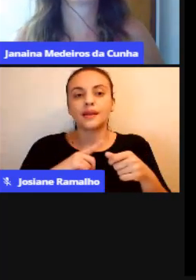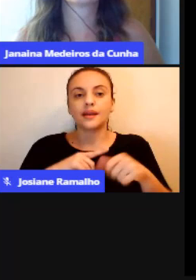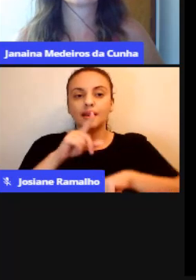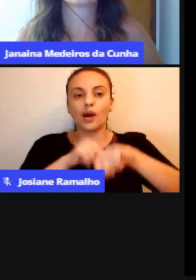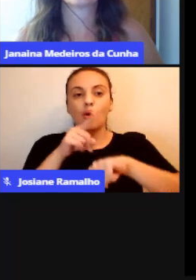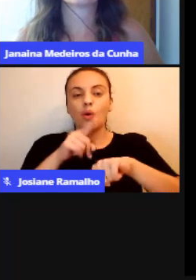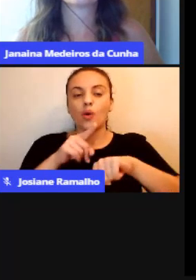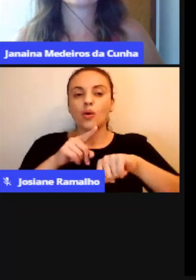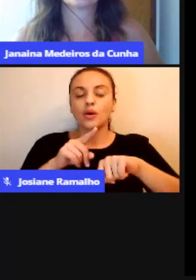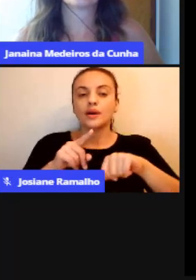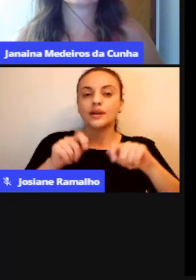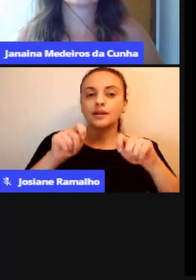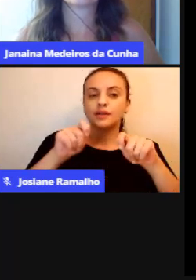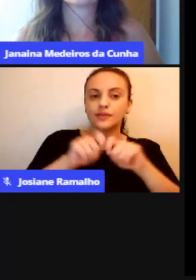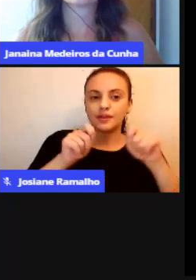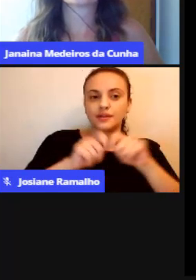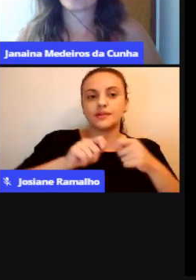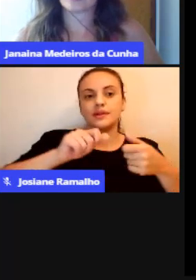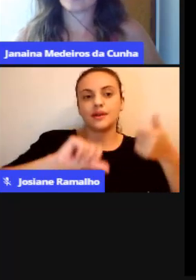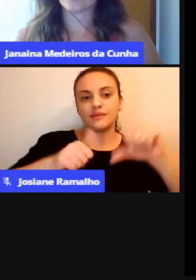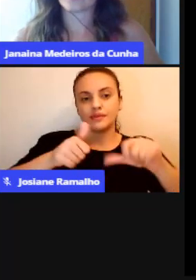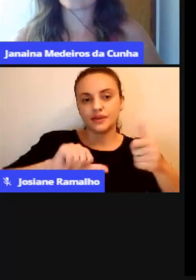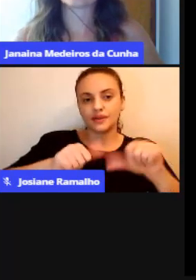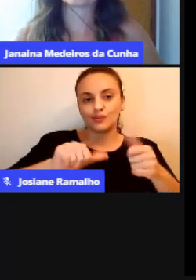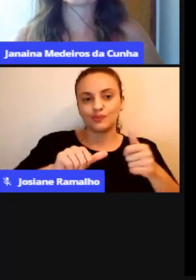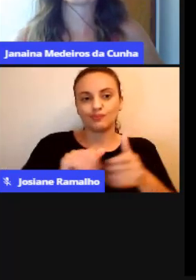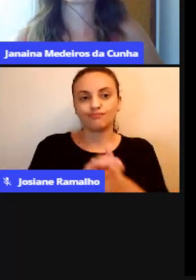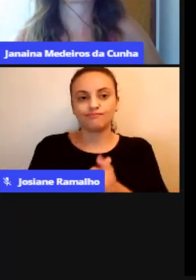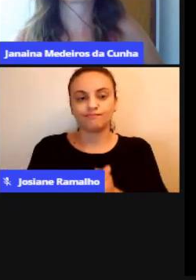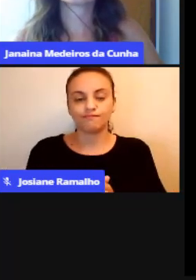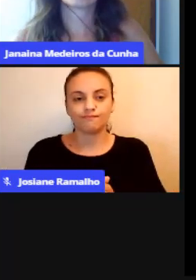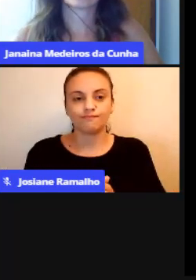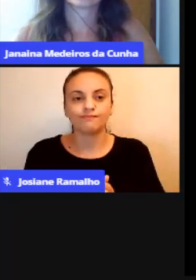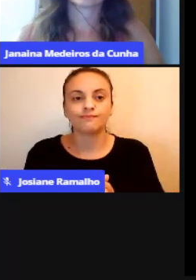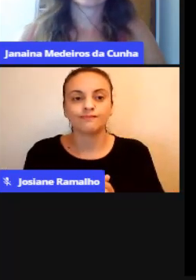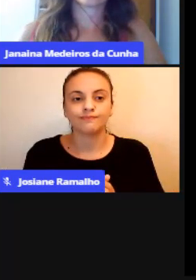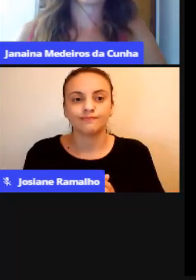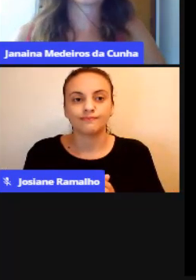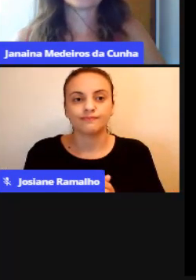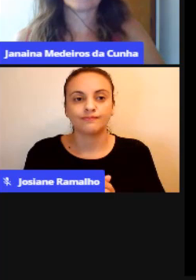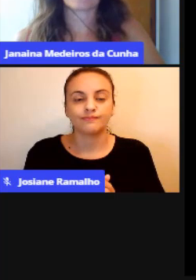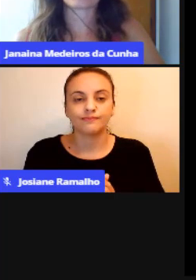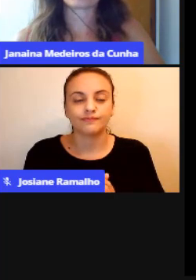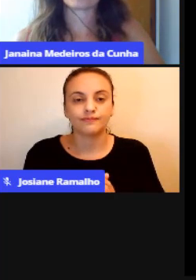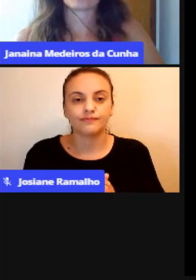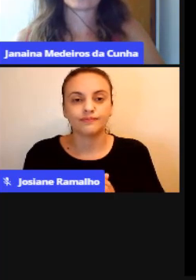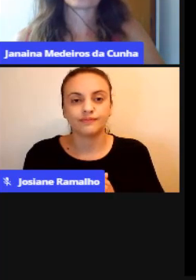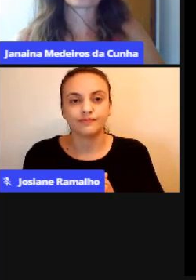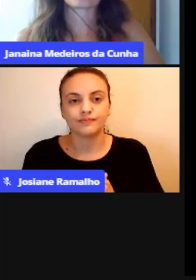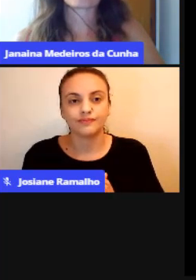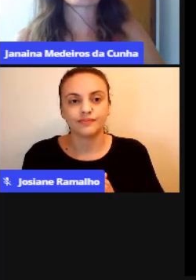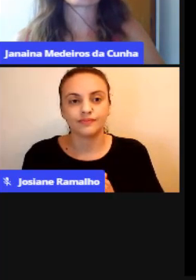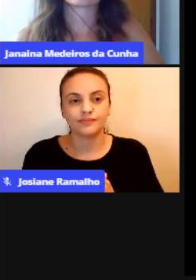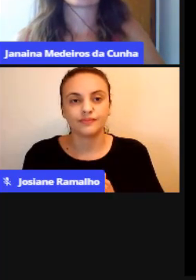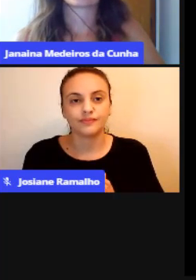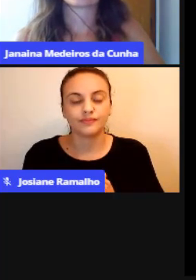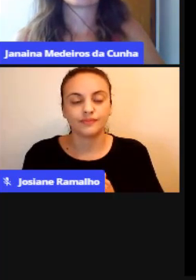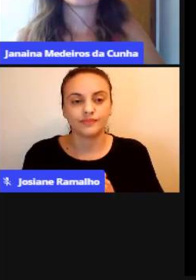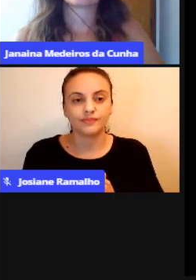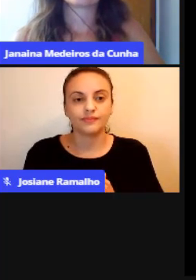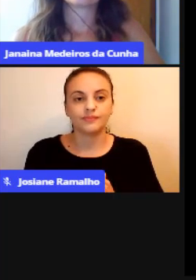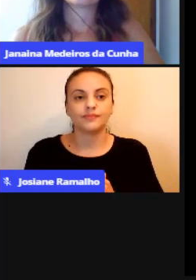em que eu for avaliar os meus alunos. Pode passar.